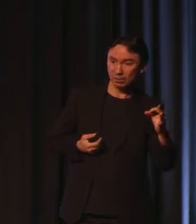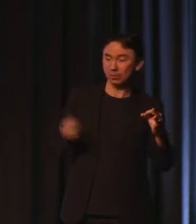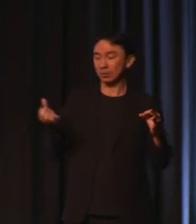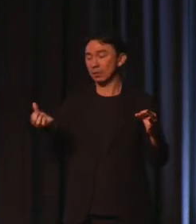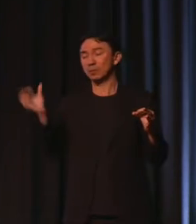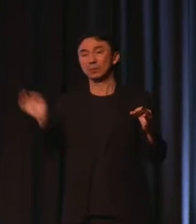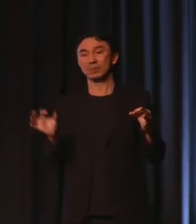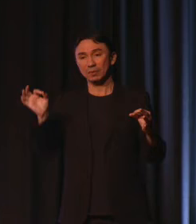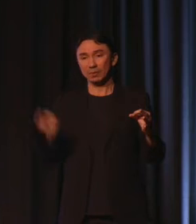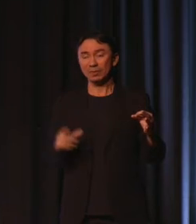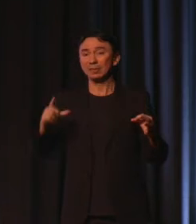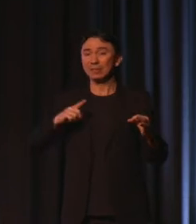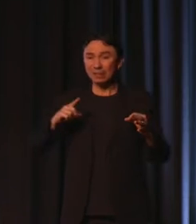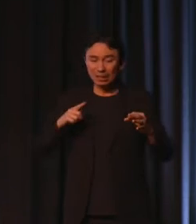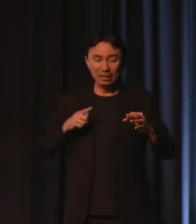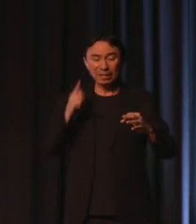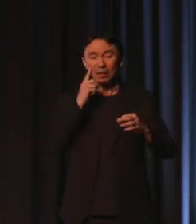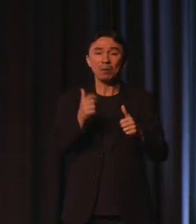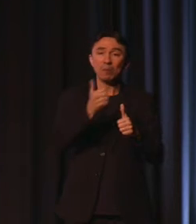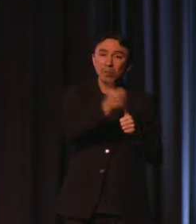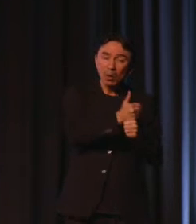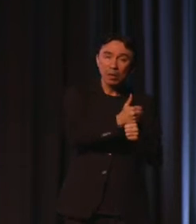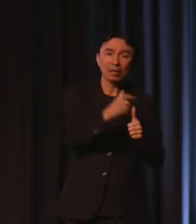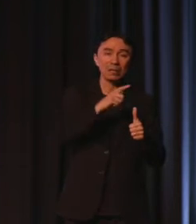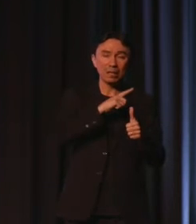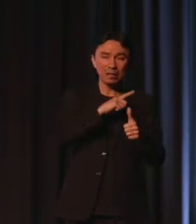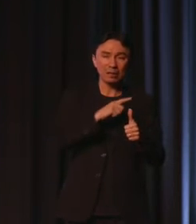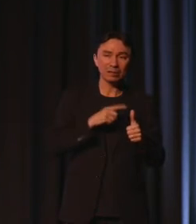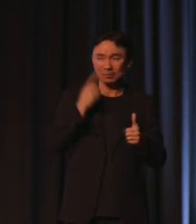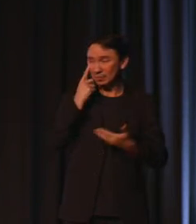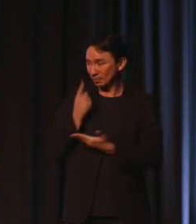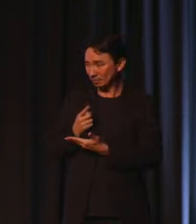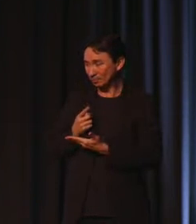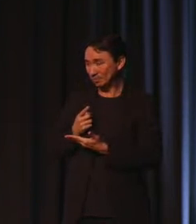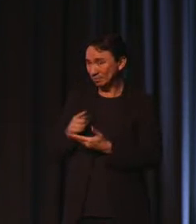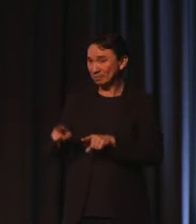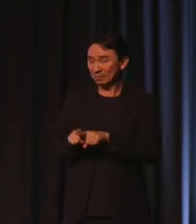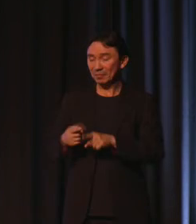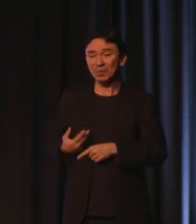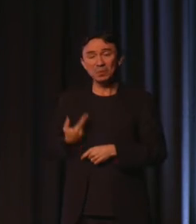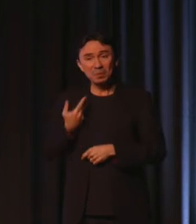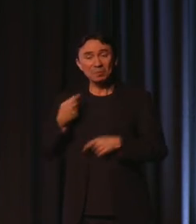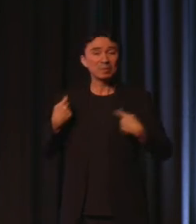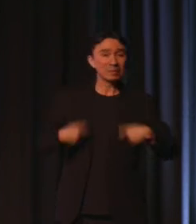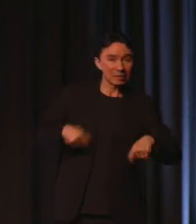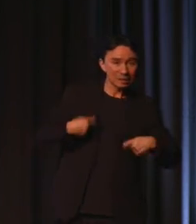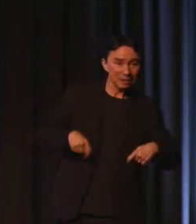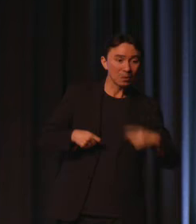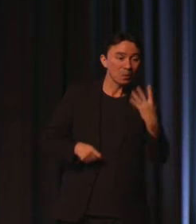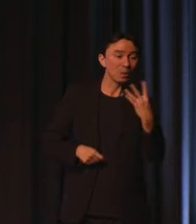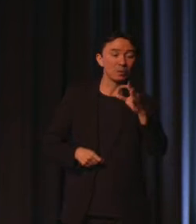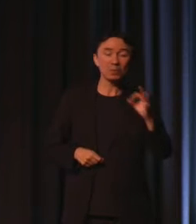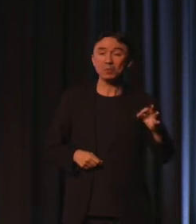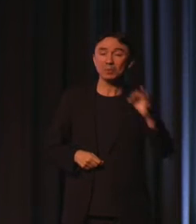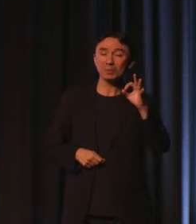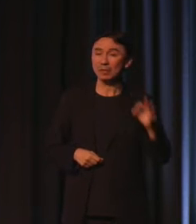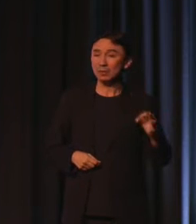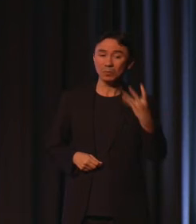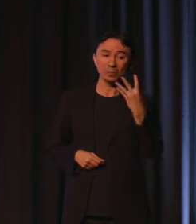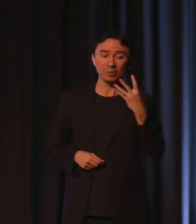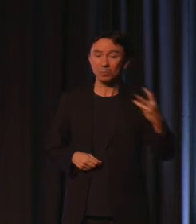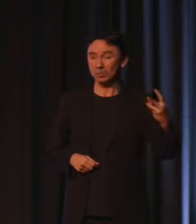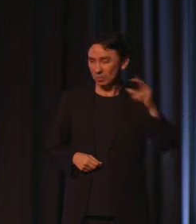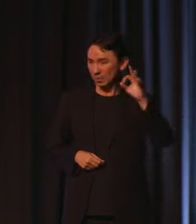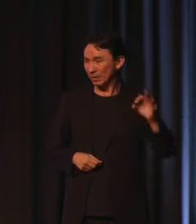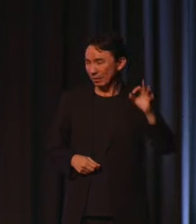que no adulto 18% e precisam de cirurgia ali, 42% do adulto, né? Cirurgias ou procedimentos, aqui é só